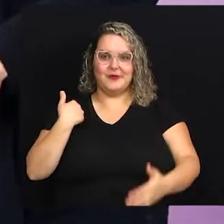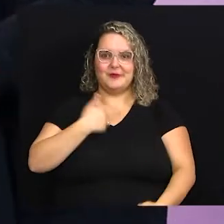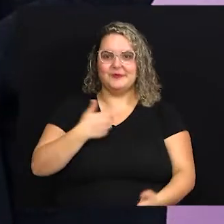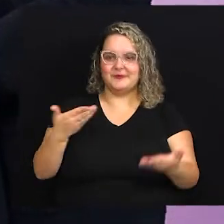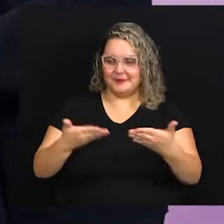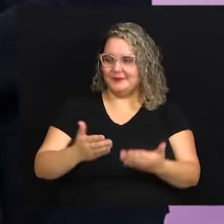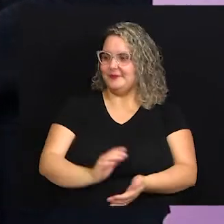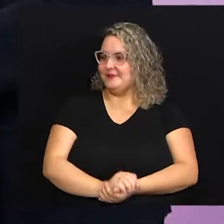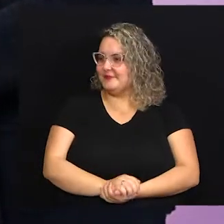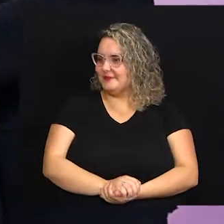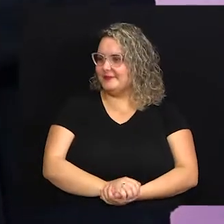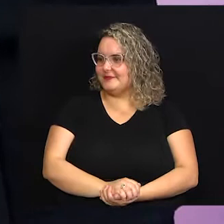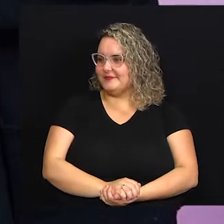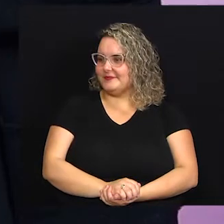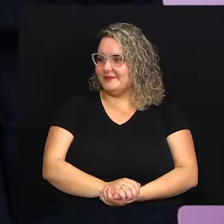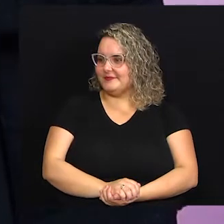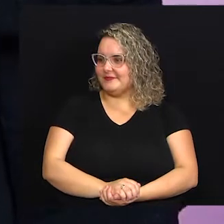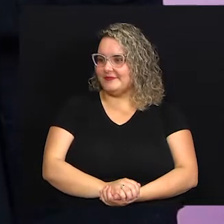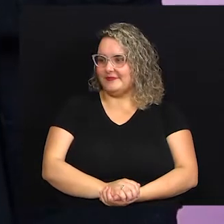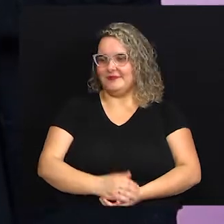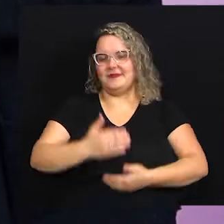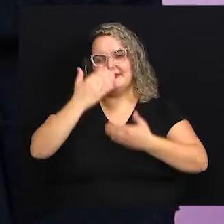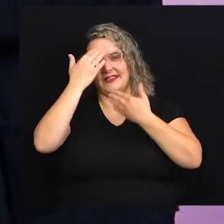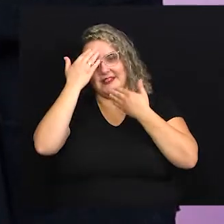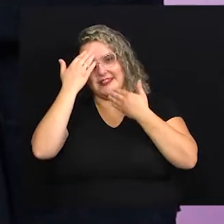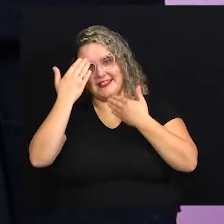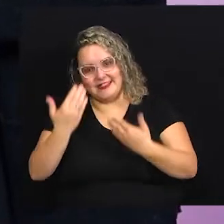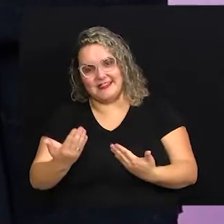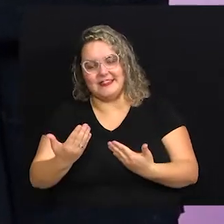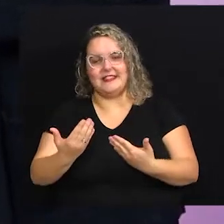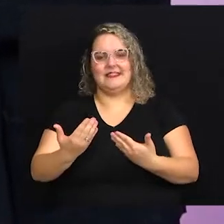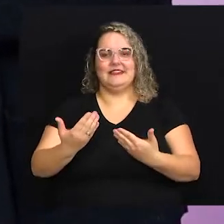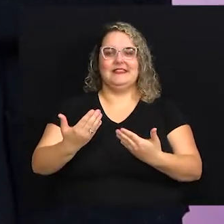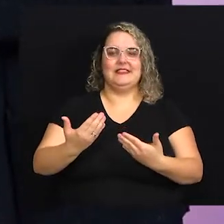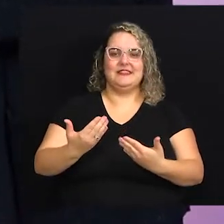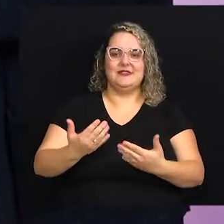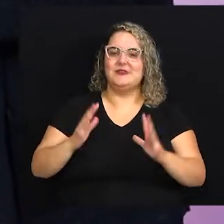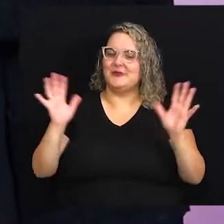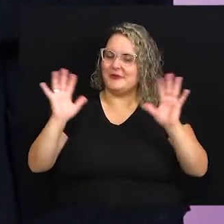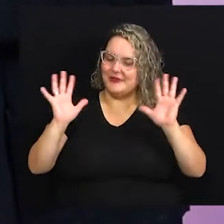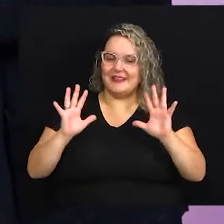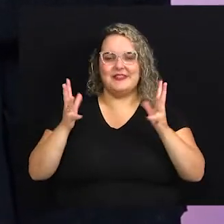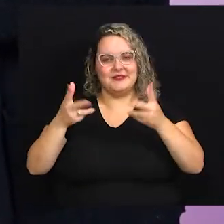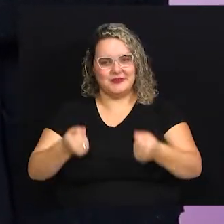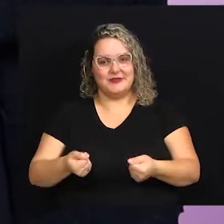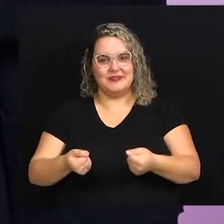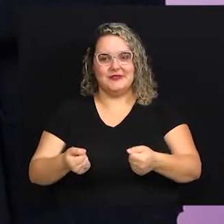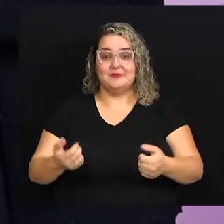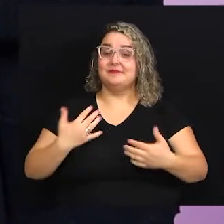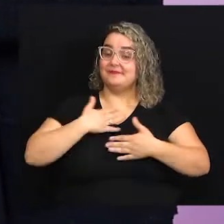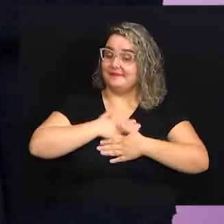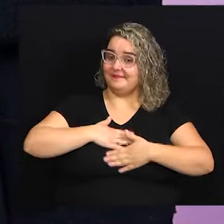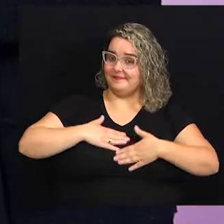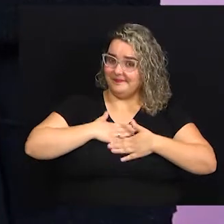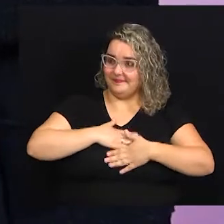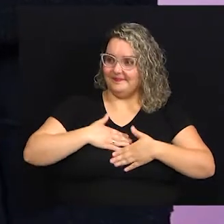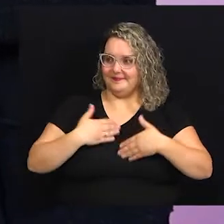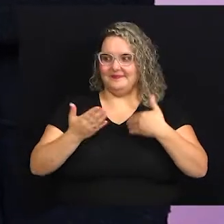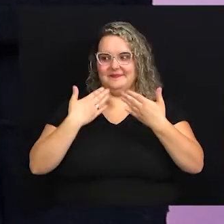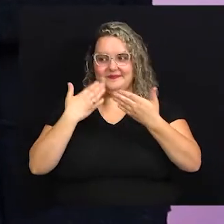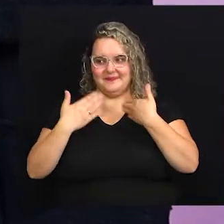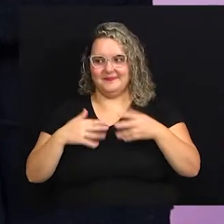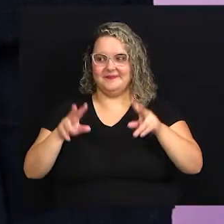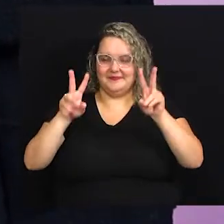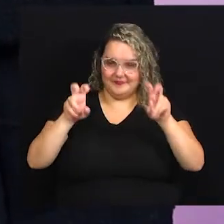para falar com a gente hoje. Eu que agradeço o convite. Olá a todos e todas. É um super prazer